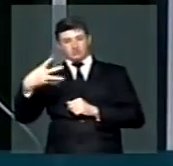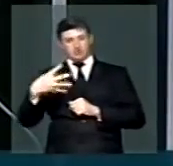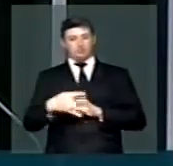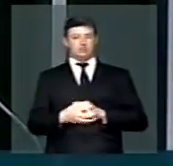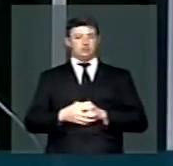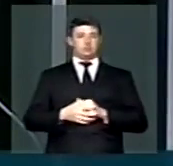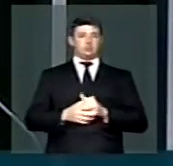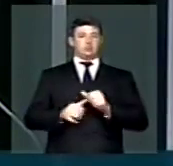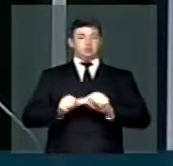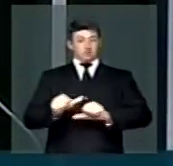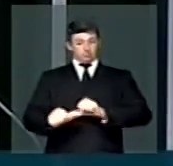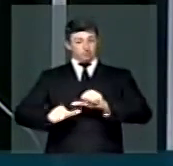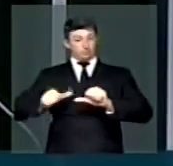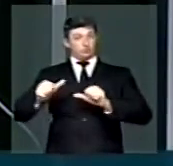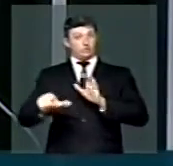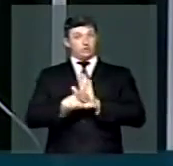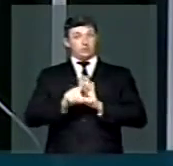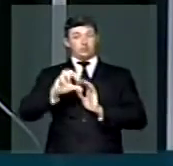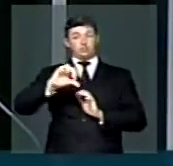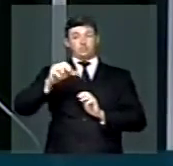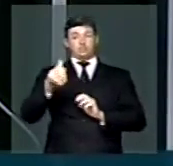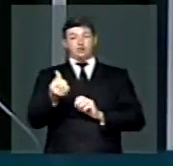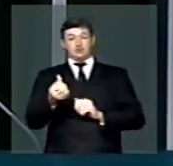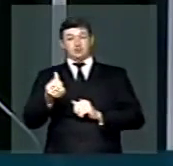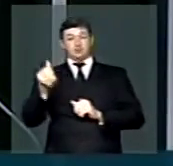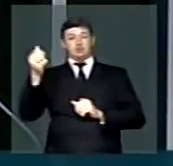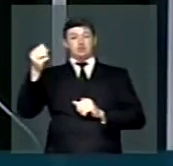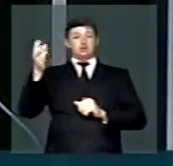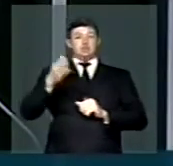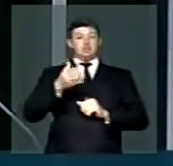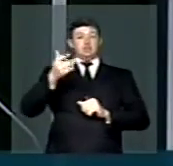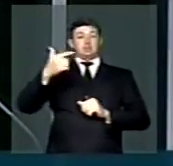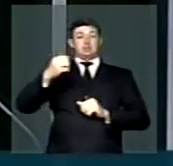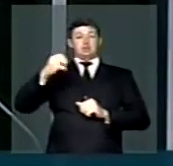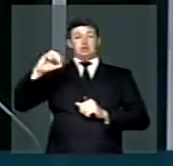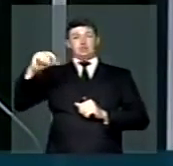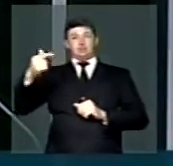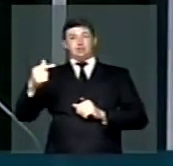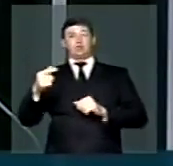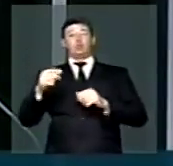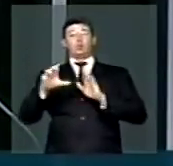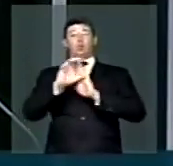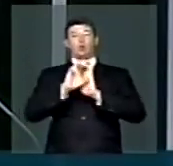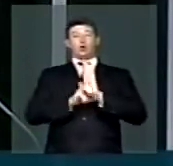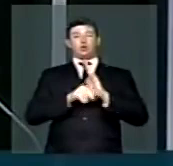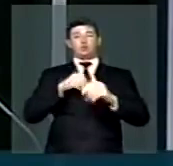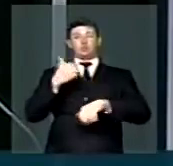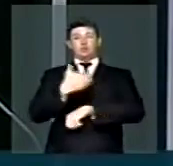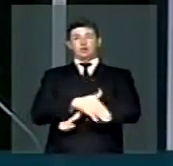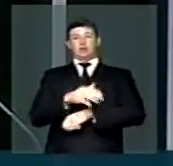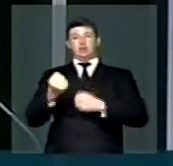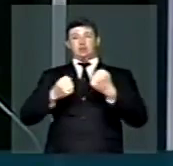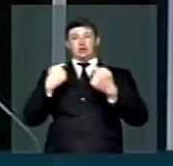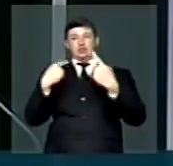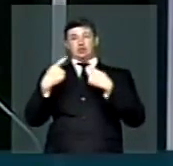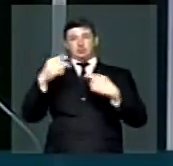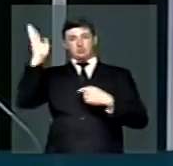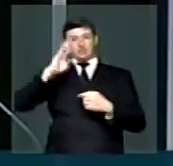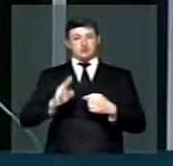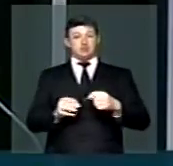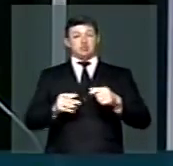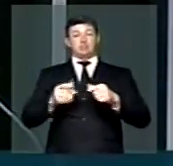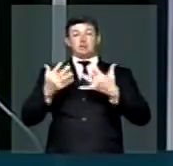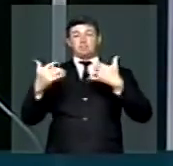2014, que altera a lei 95/97, Código de Trânsito Brasileiro, para disciplinar a conduta